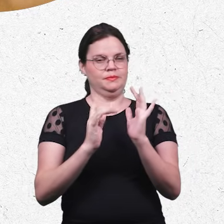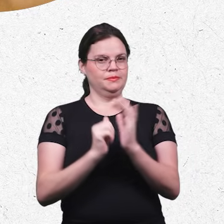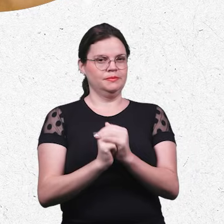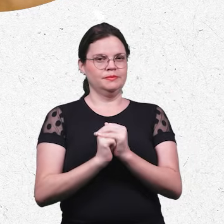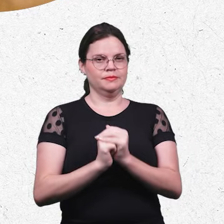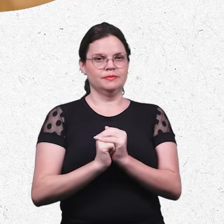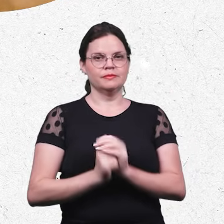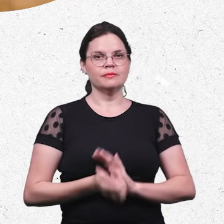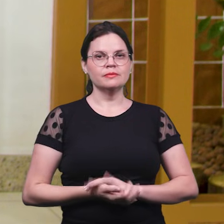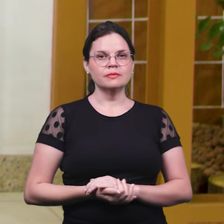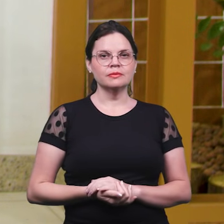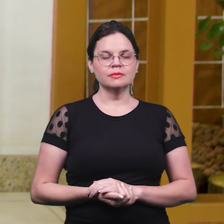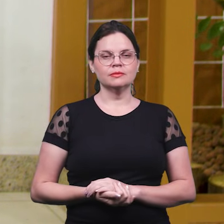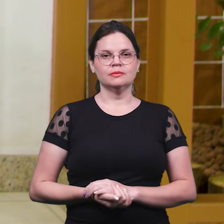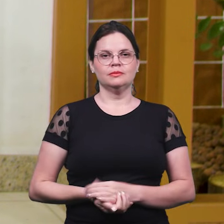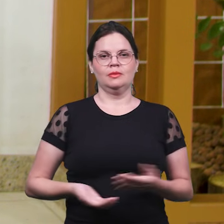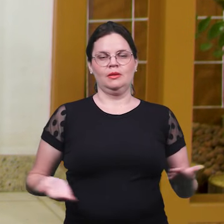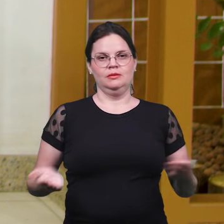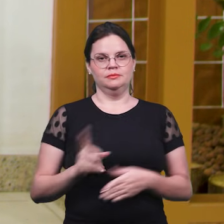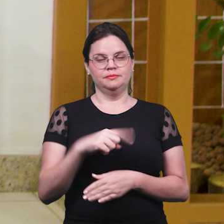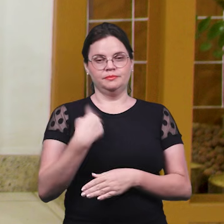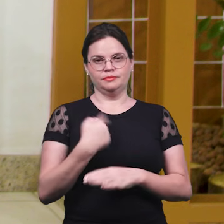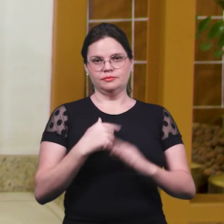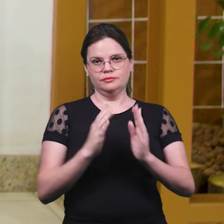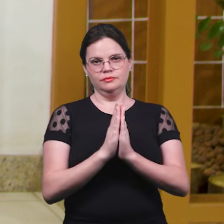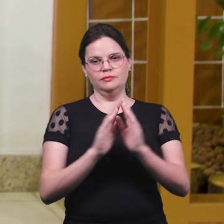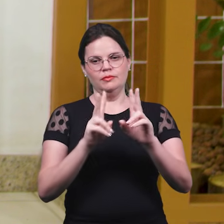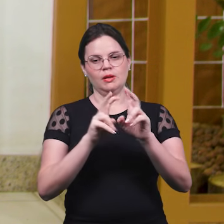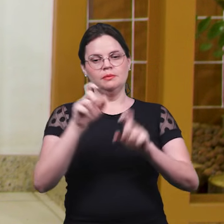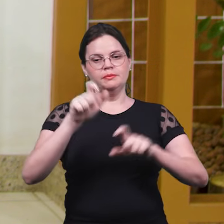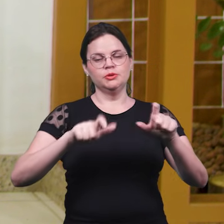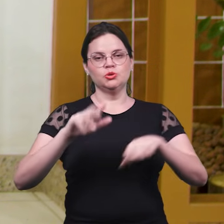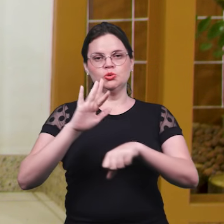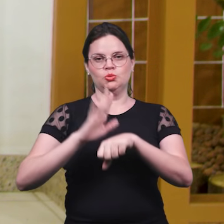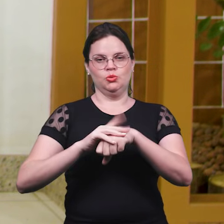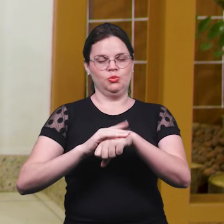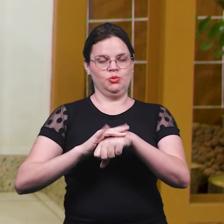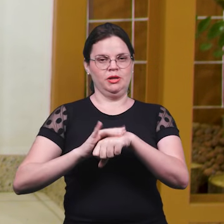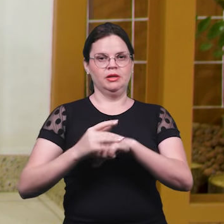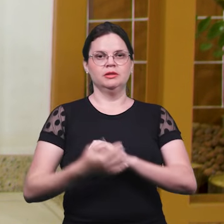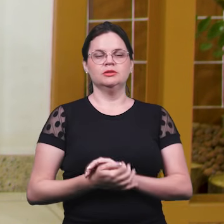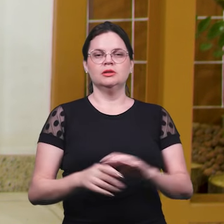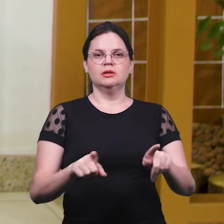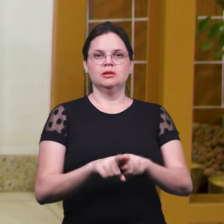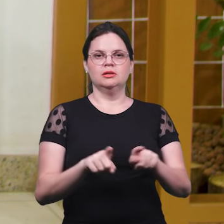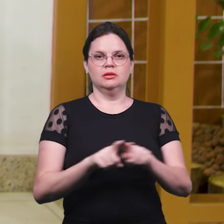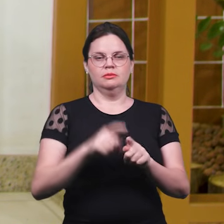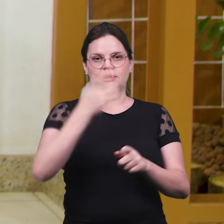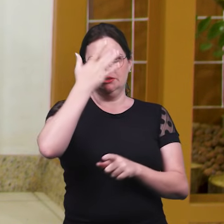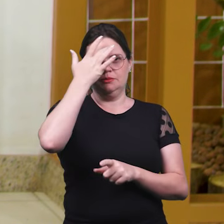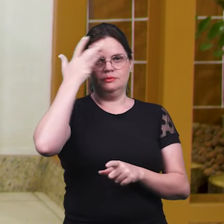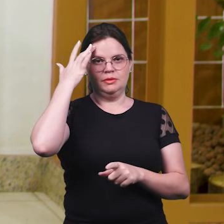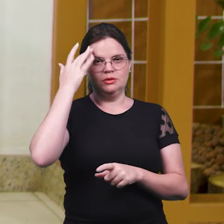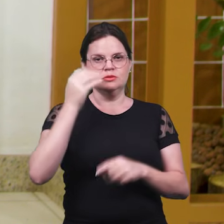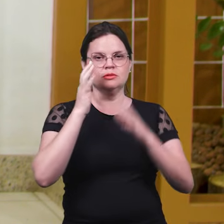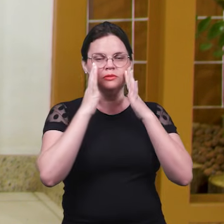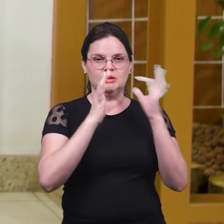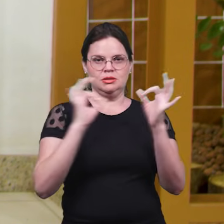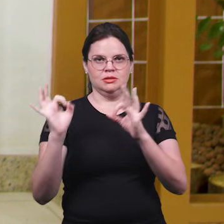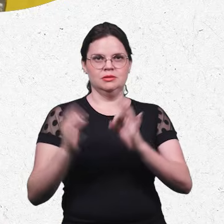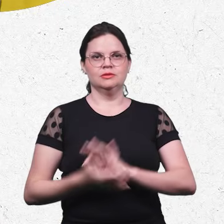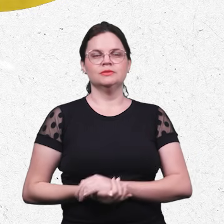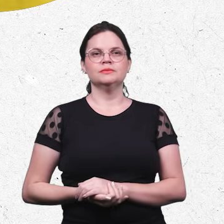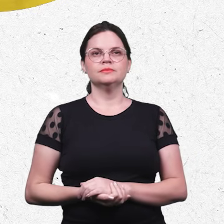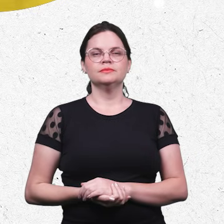Filho Jesus. Amém. Nessa hora nós vamos ter uma intercessão pelos enfermos da casa do Senhor e também pelos irmãos que estão nos